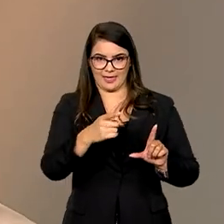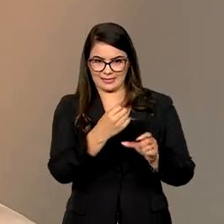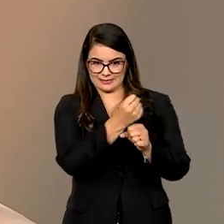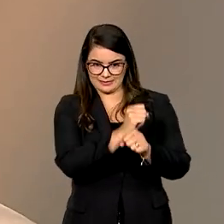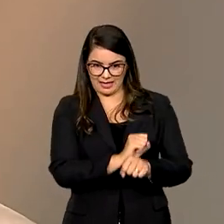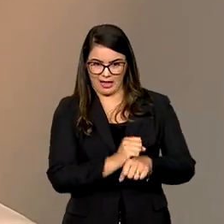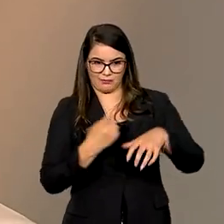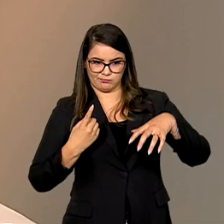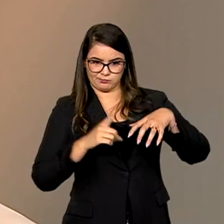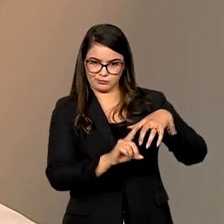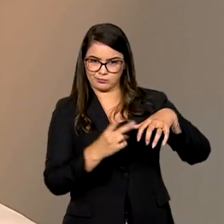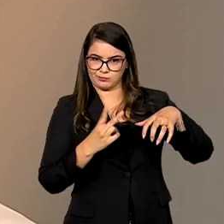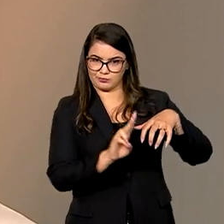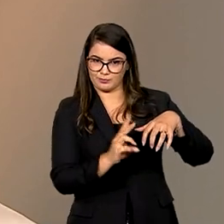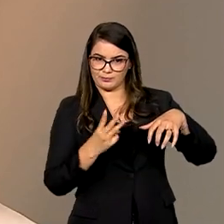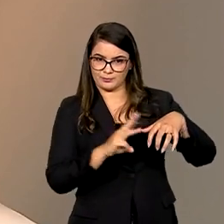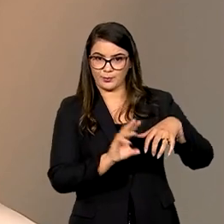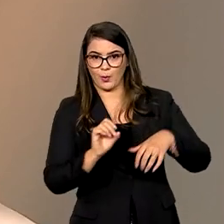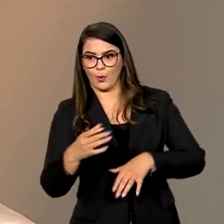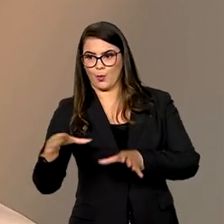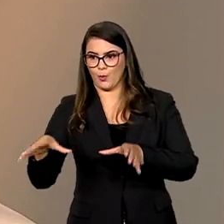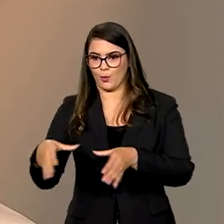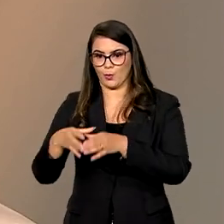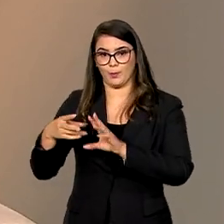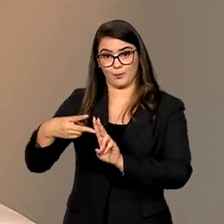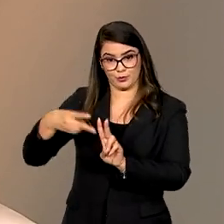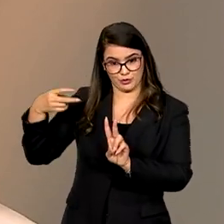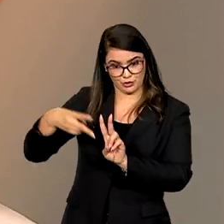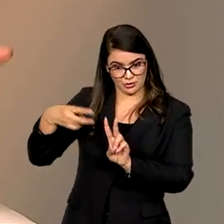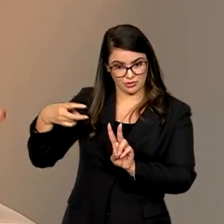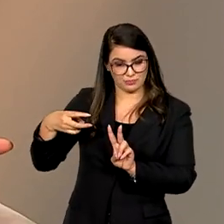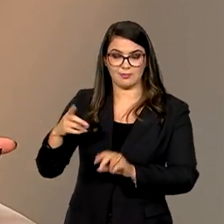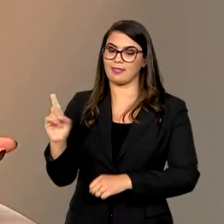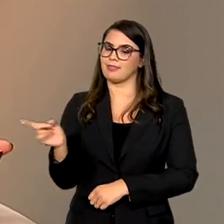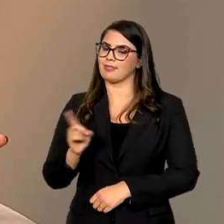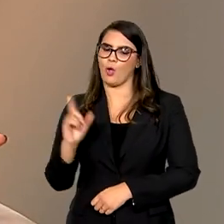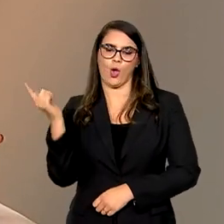comunidade indígena. Esses lugares, naturalmente, não